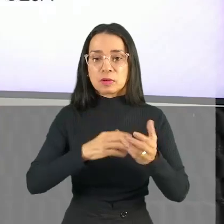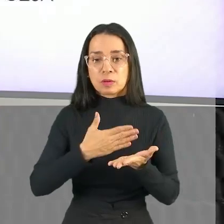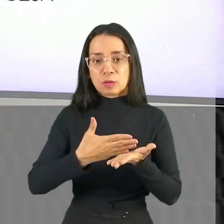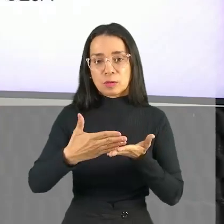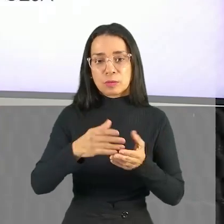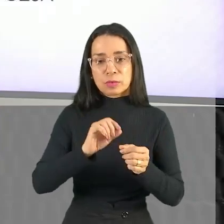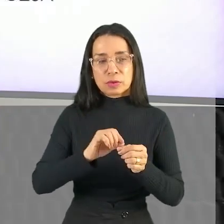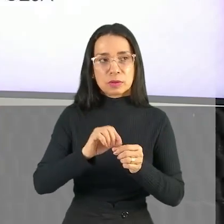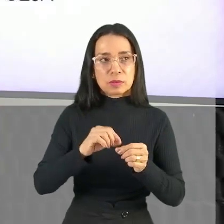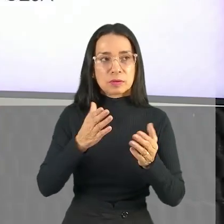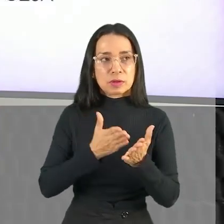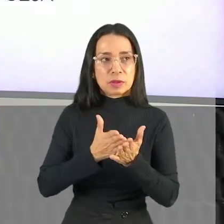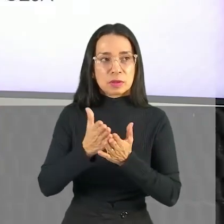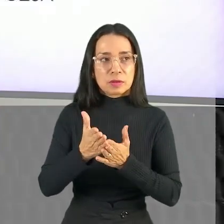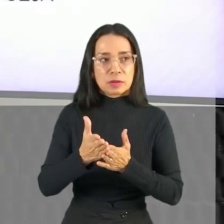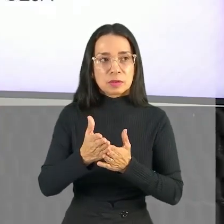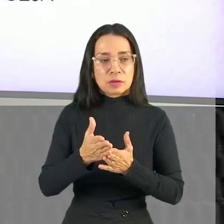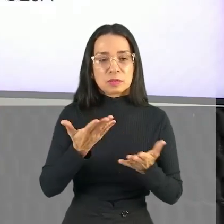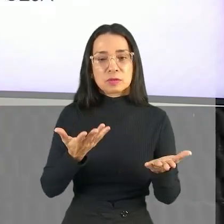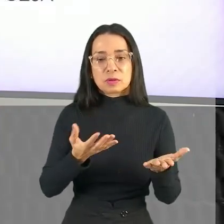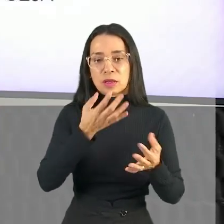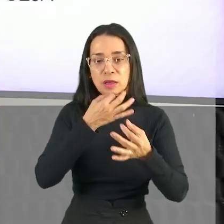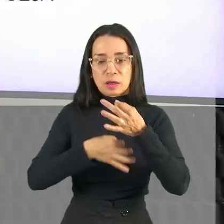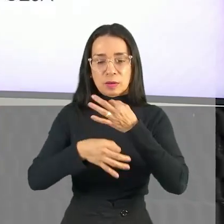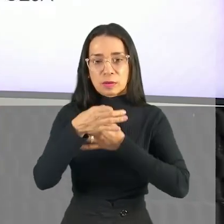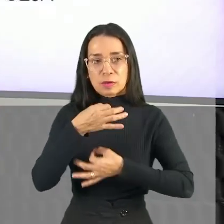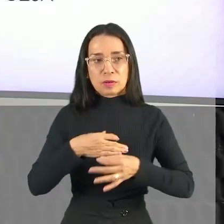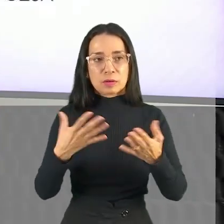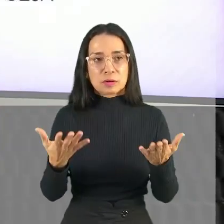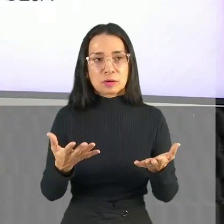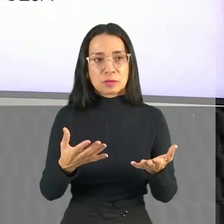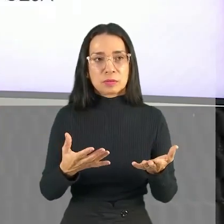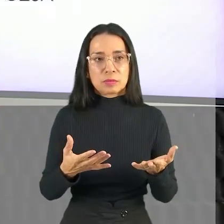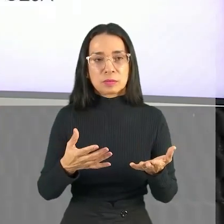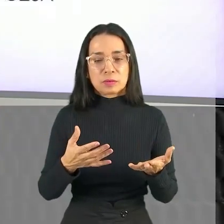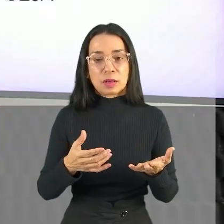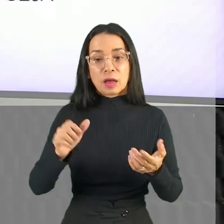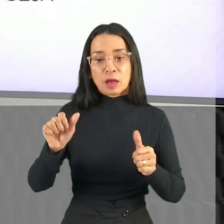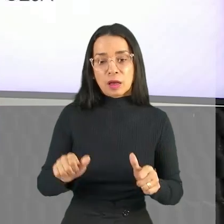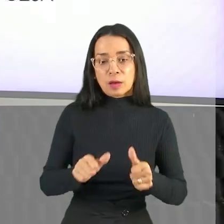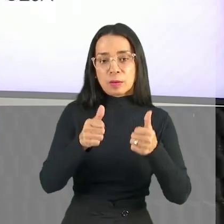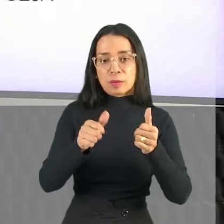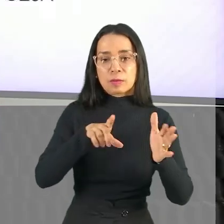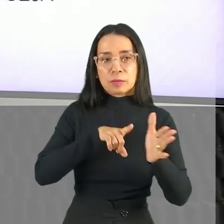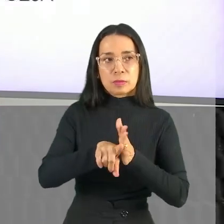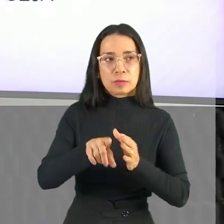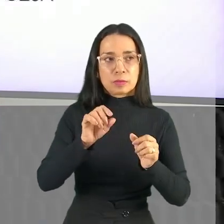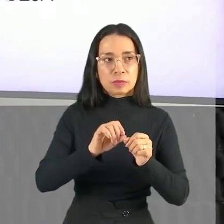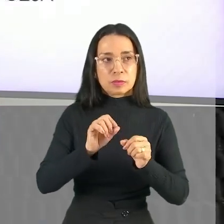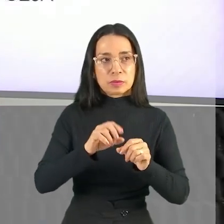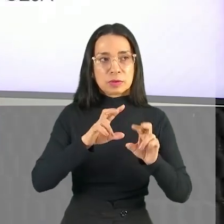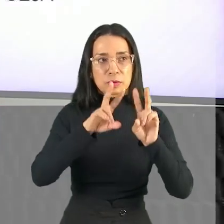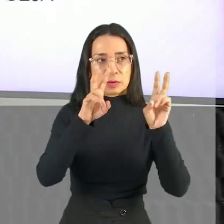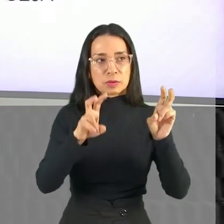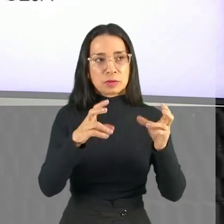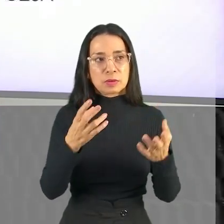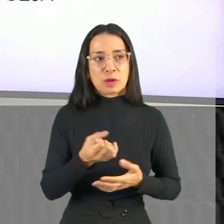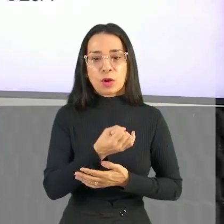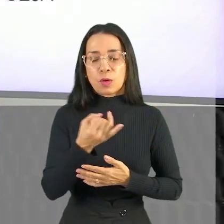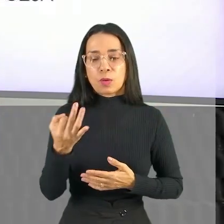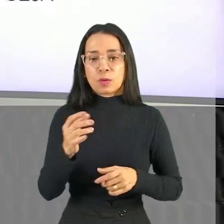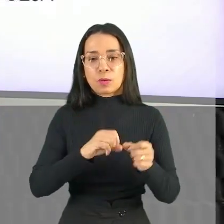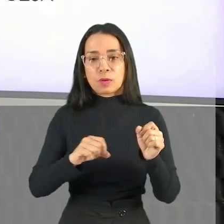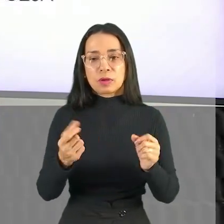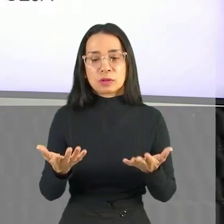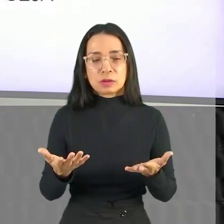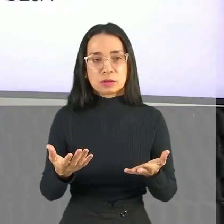traçar ali o seu percurso argumentativo. Então, neste caso, a melhor pergunta que eu posso fazer para esse tema é quais?